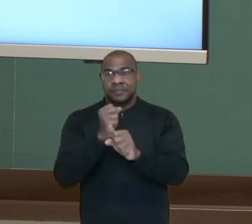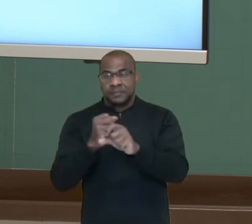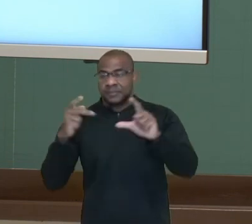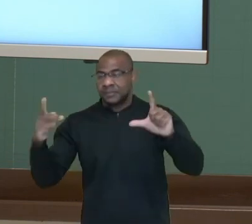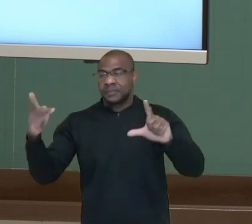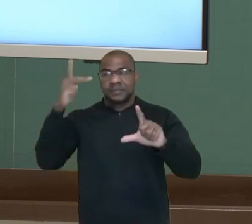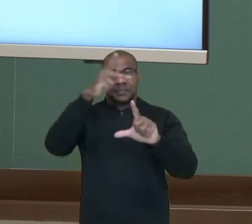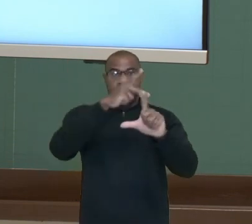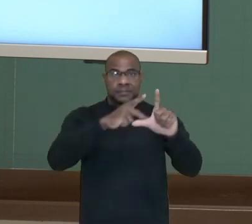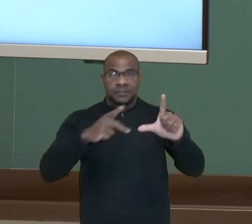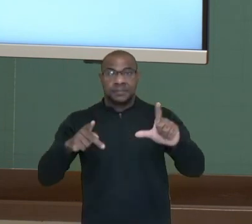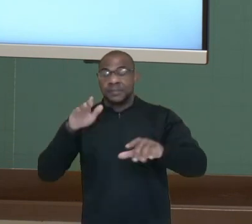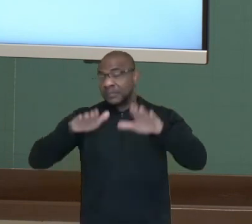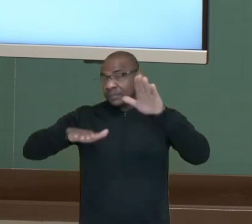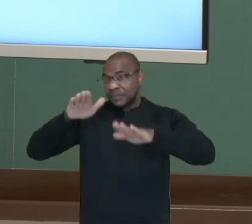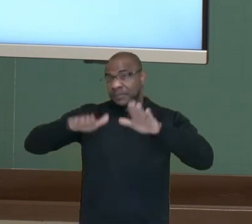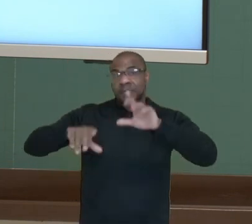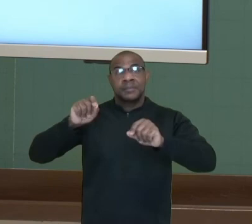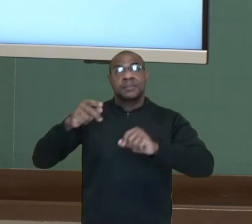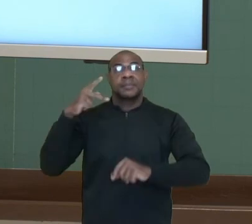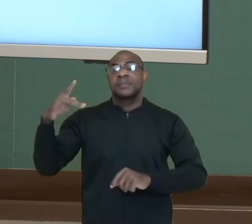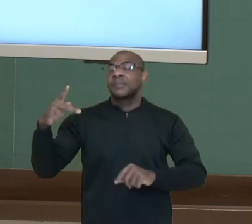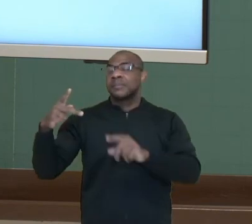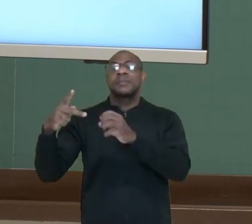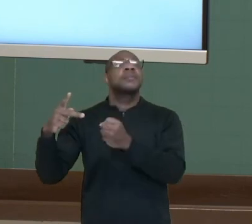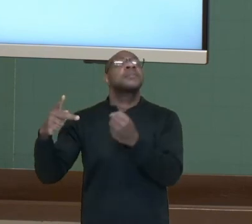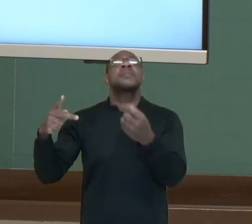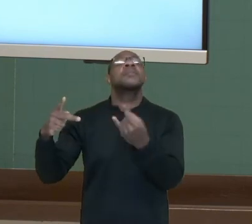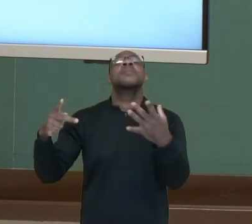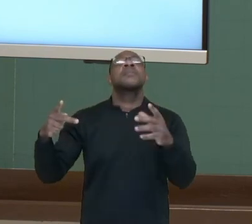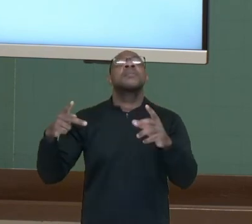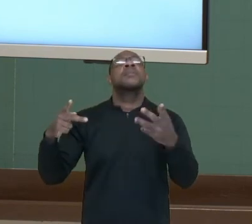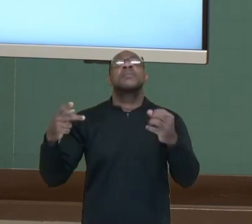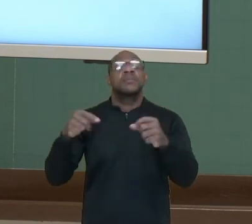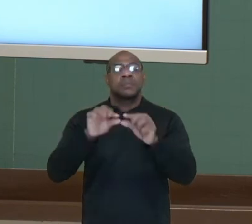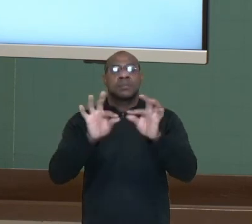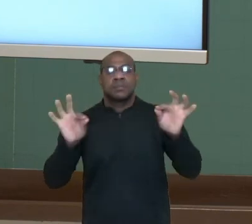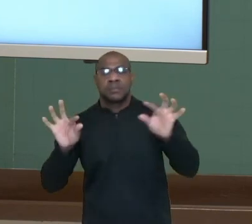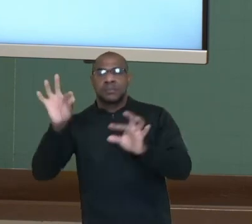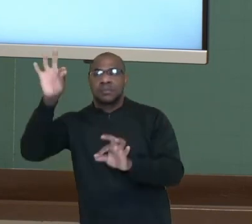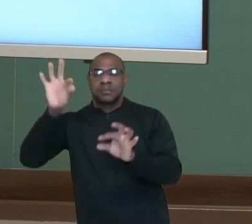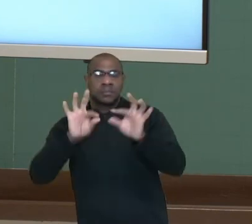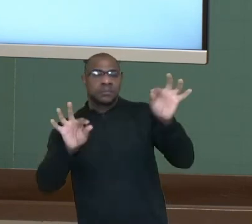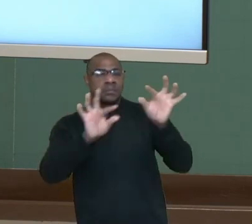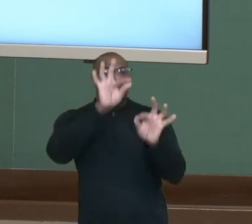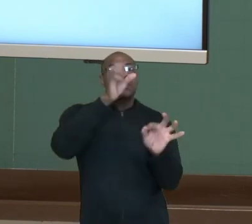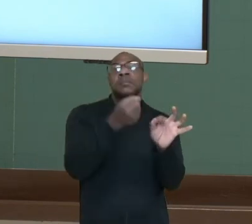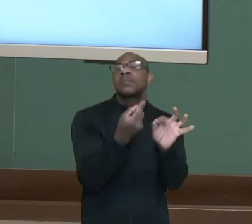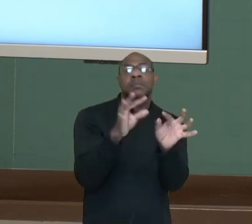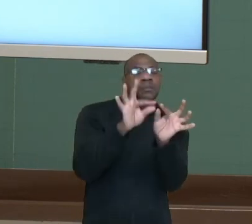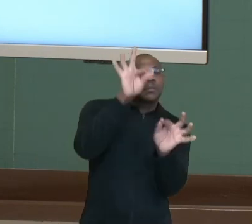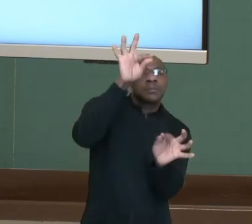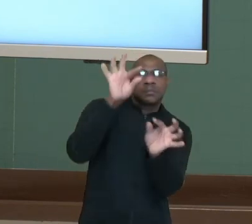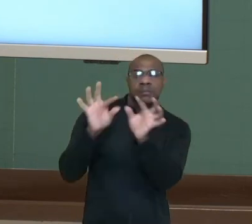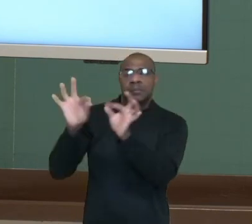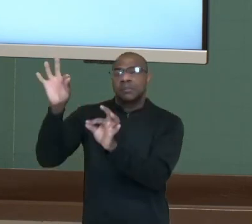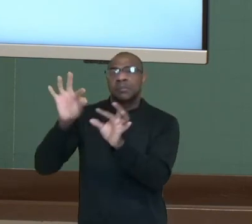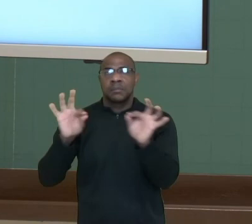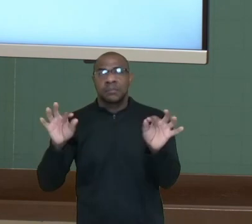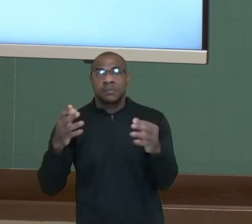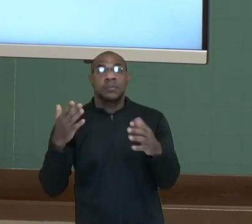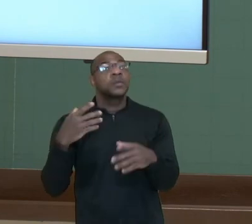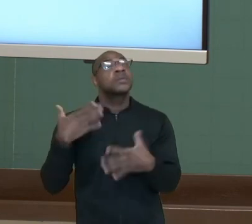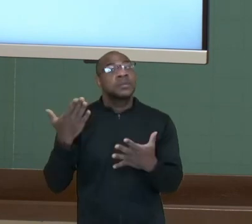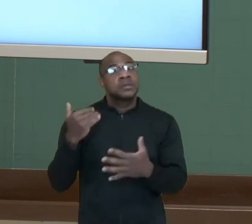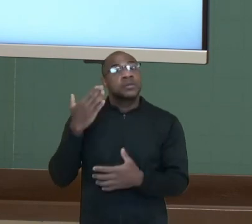lados. Dependente, o perímetro. Quanto mede esse quadrado? Não sei. Quanto mede o lado desse quadrado? Não sei. Quando eu souber a medida do